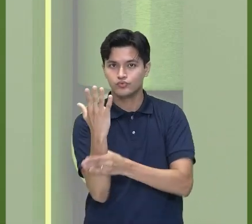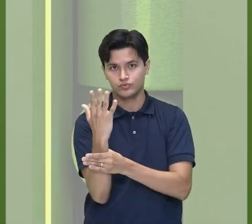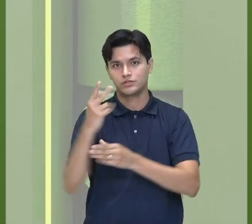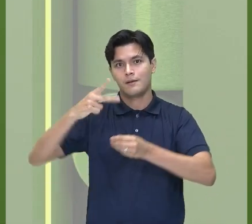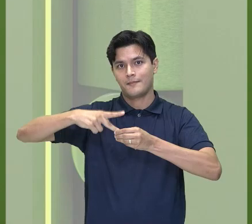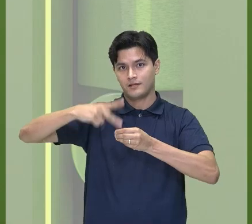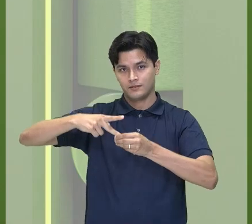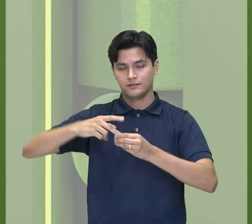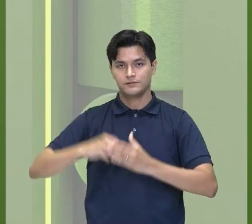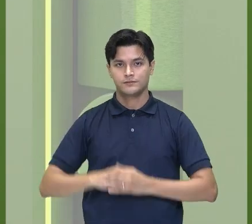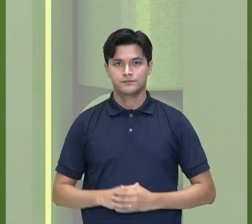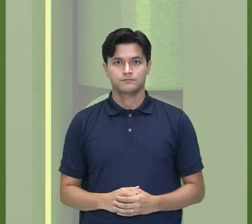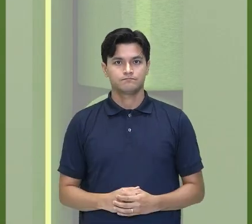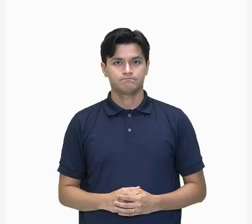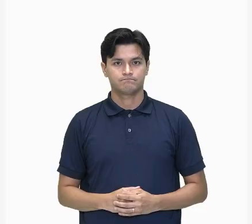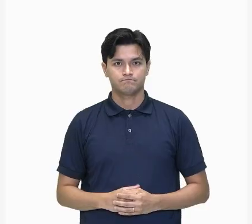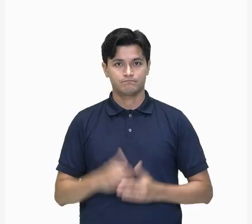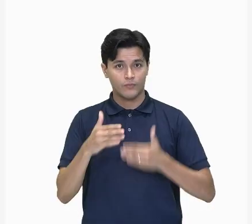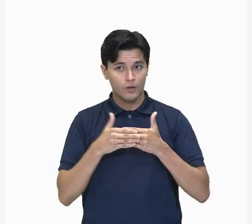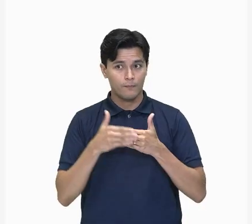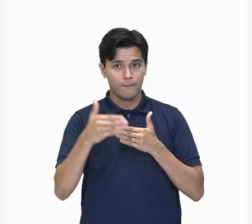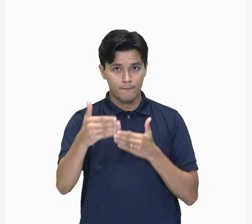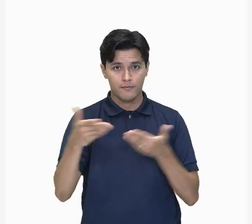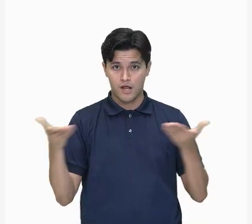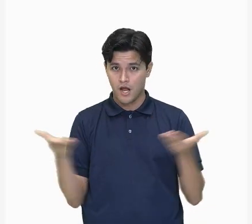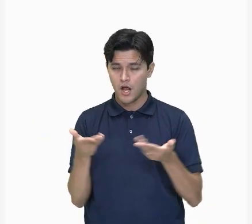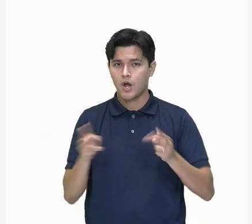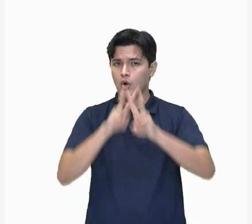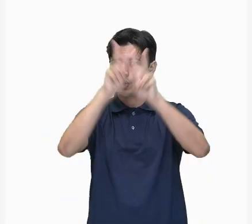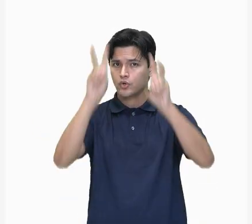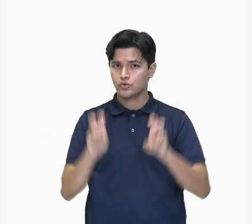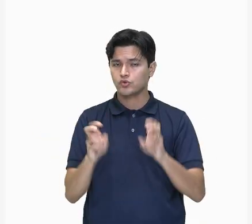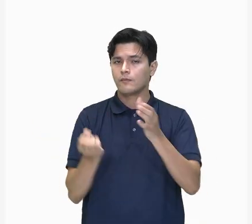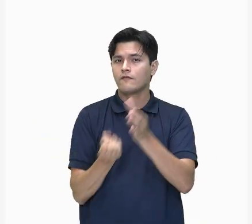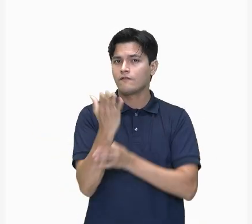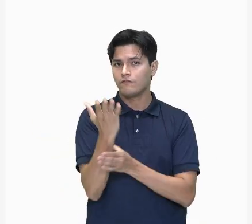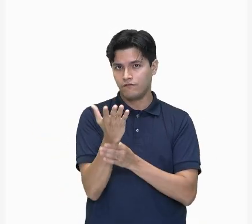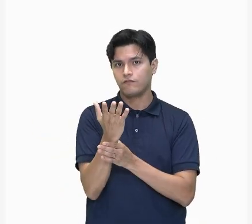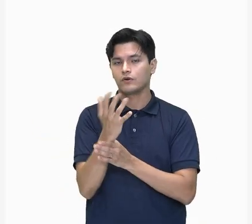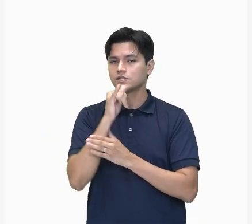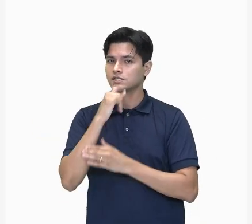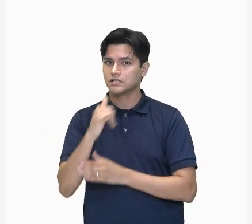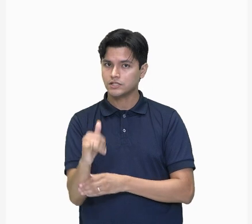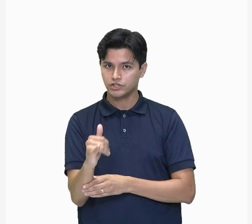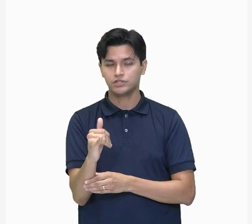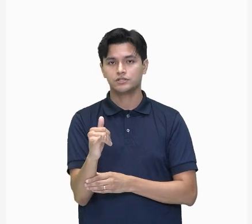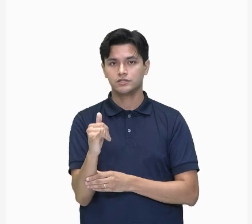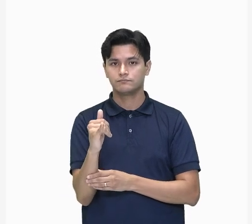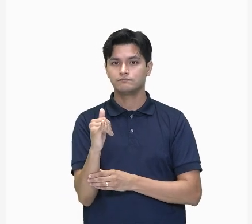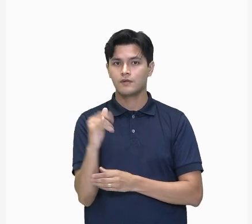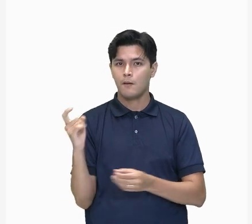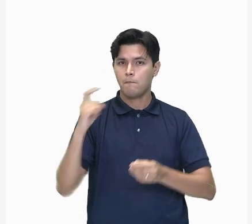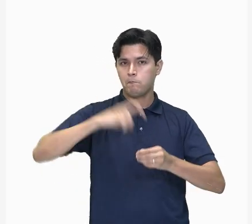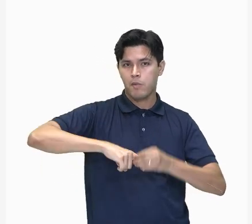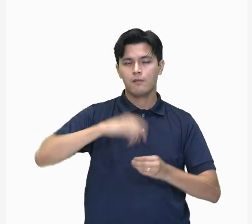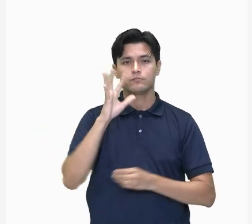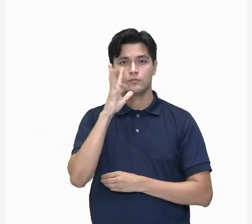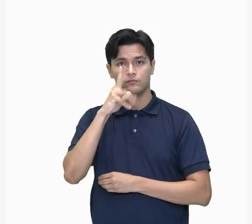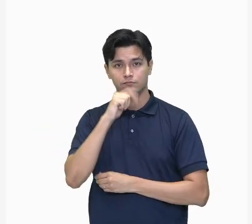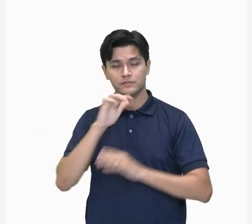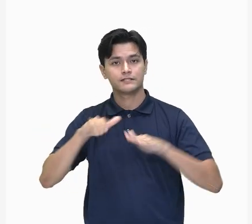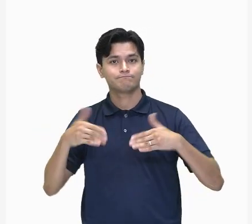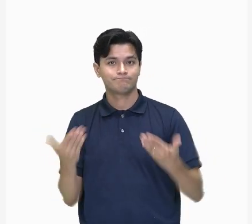nós avançarmos, vamos continuar aí falando sobre as fontes de energia não renováveis, né? Então, os combustíveis fósseis, como a gente